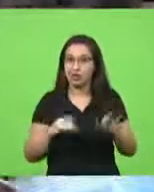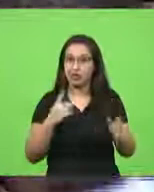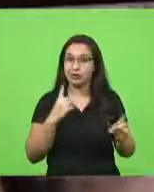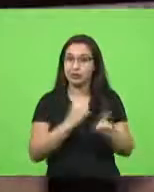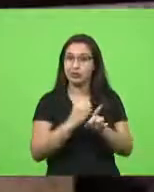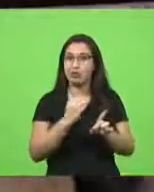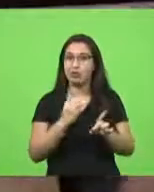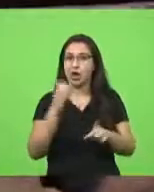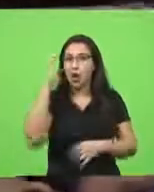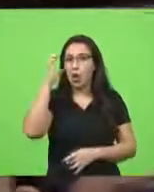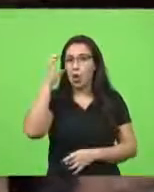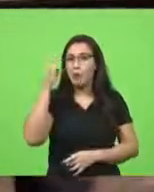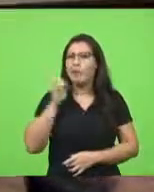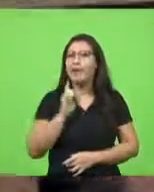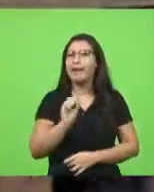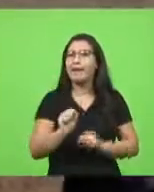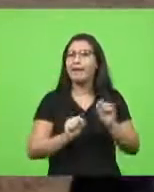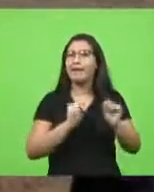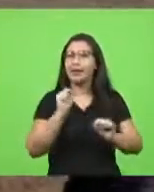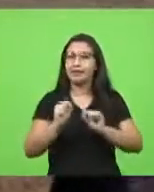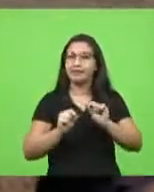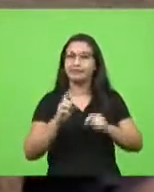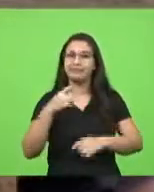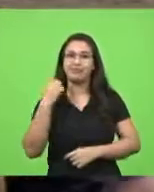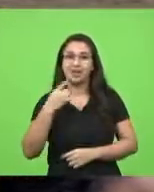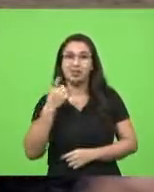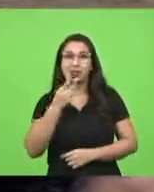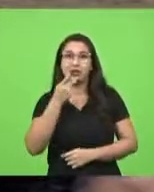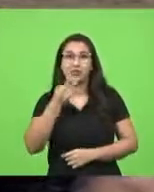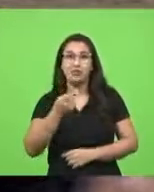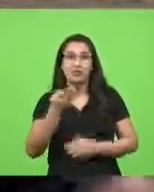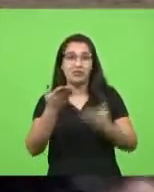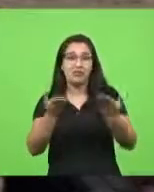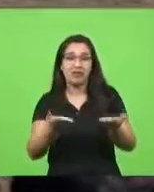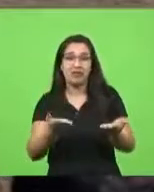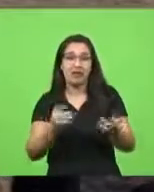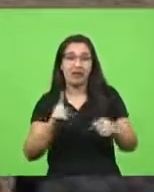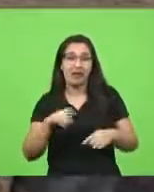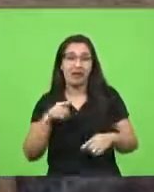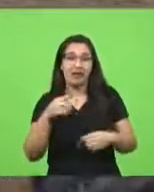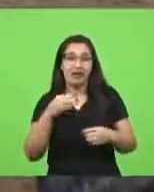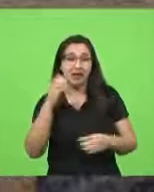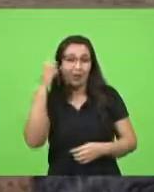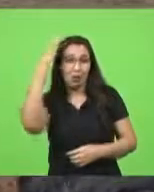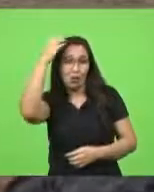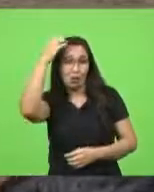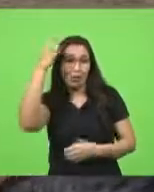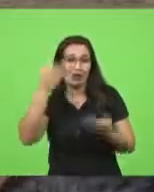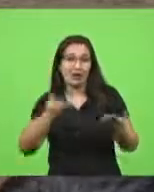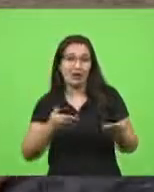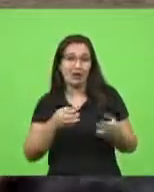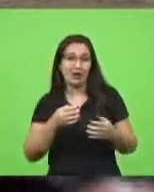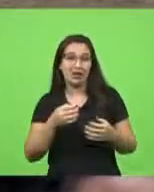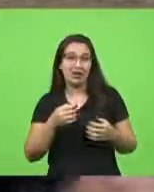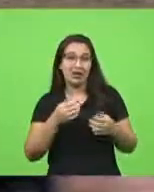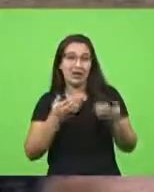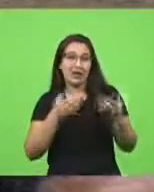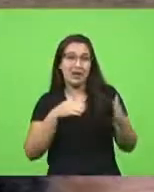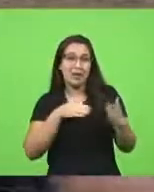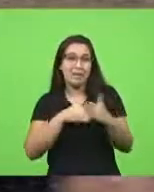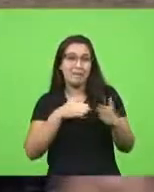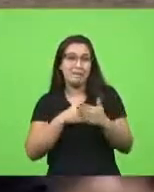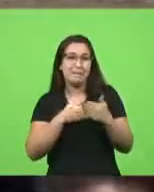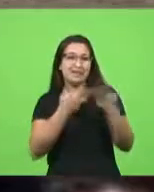culpados pelas mortes? Deputados que falam isso aqui, ó. É um dos culpados. Por que não deixa as pessoas aproveitar